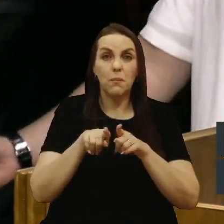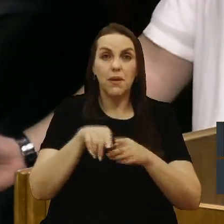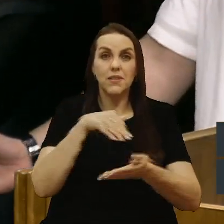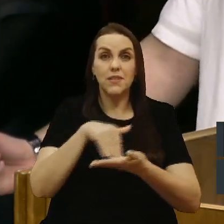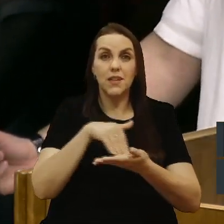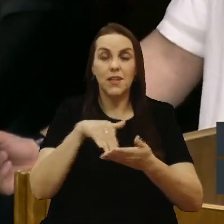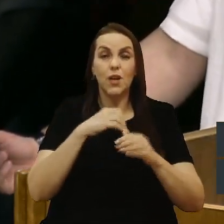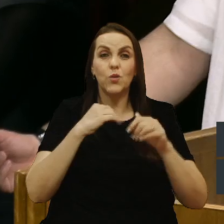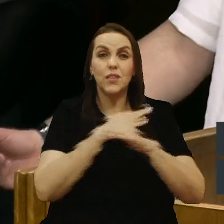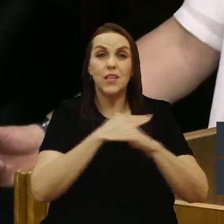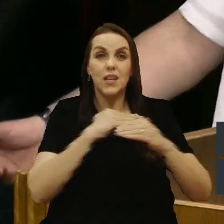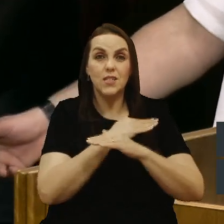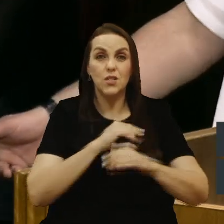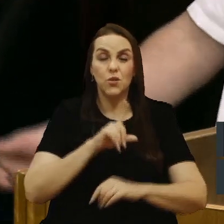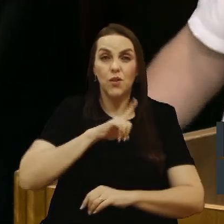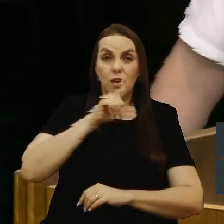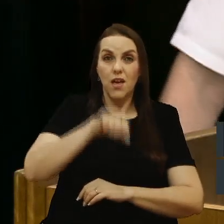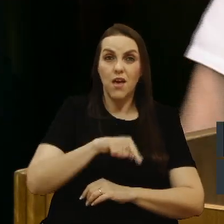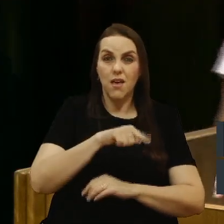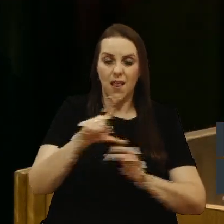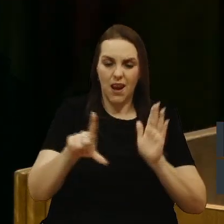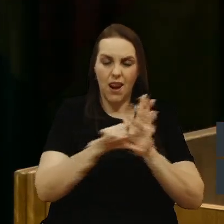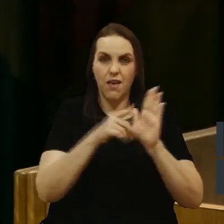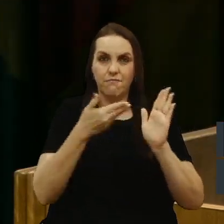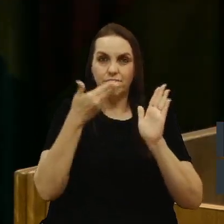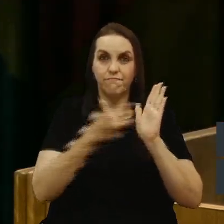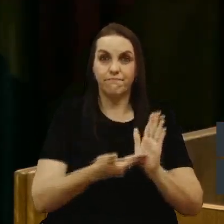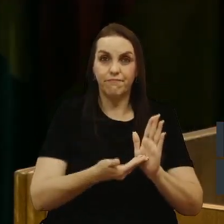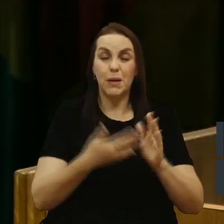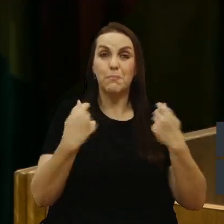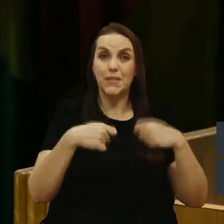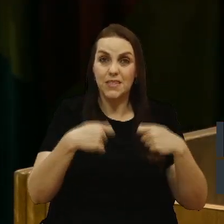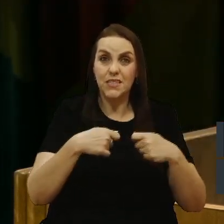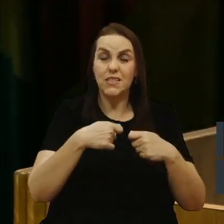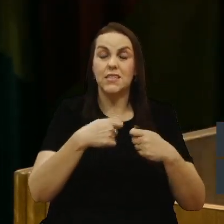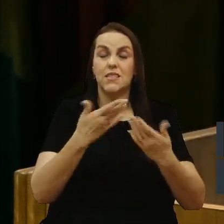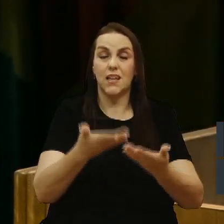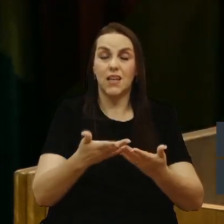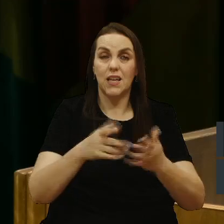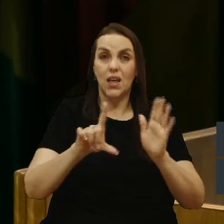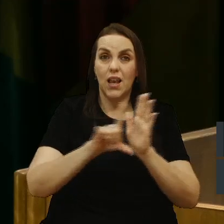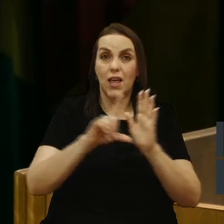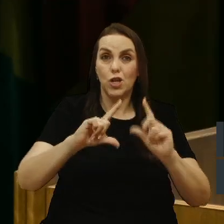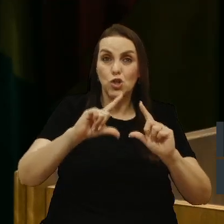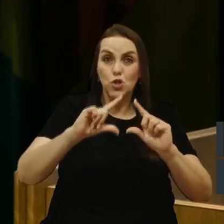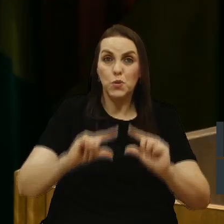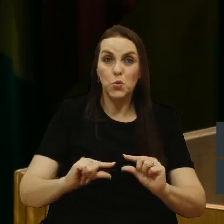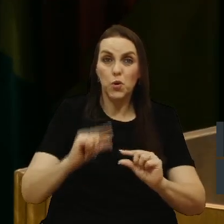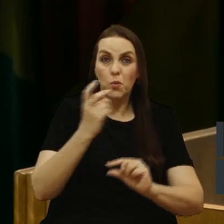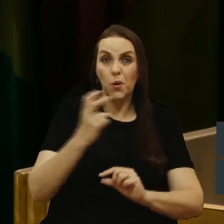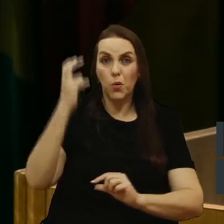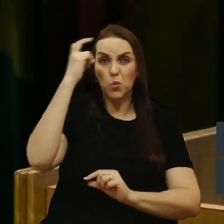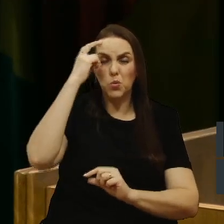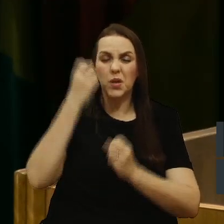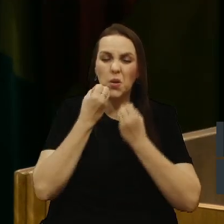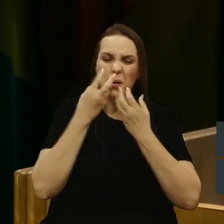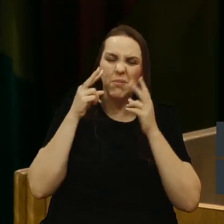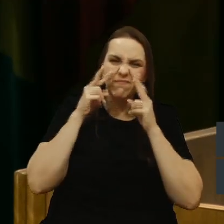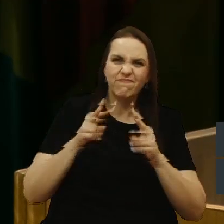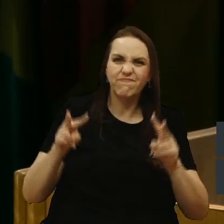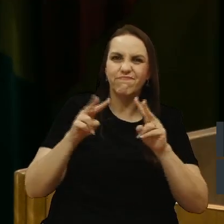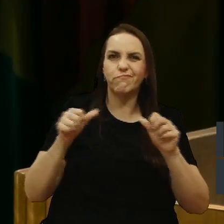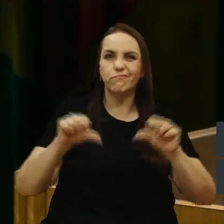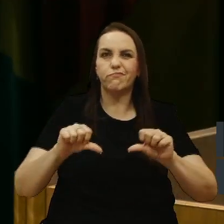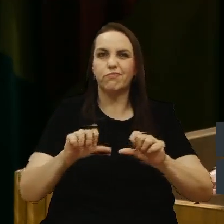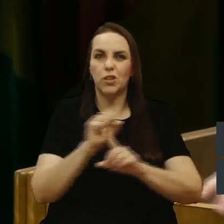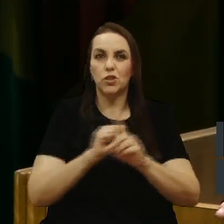nós precisamos impor uma lei para que essa lei reduza uma cultura que não é bem vista na sociedade. E a